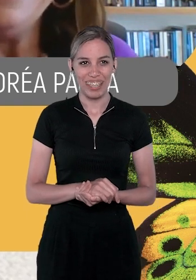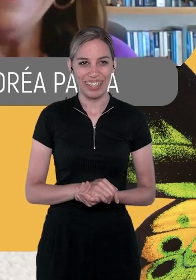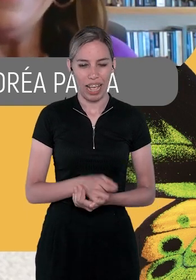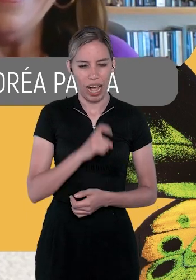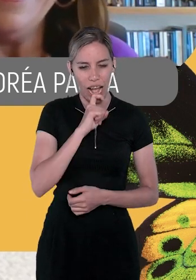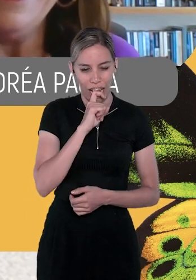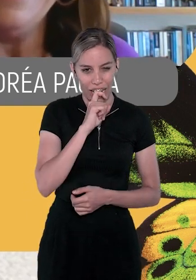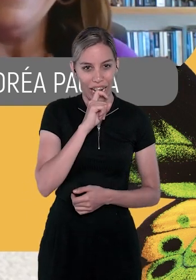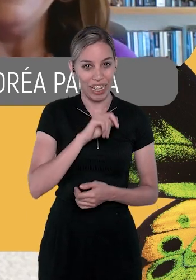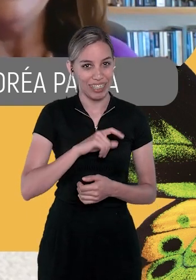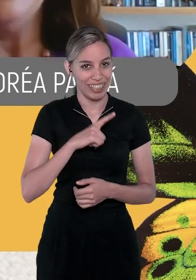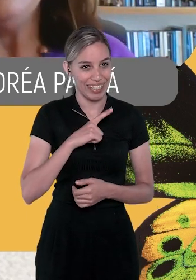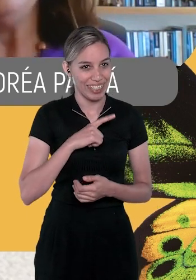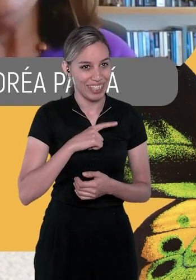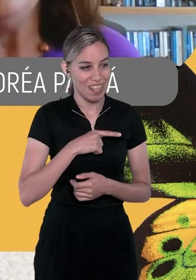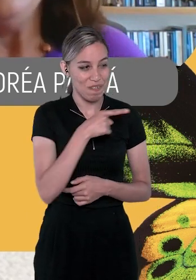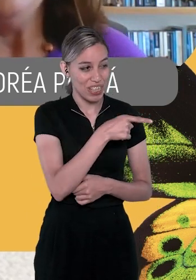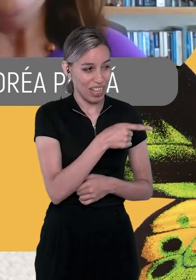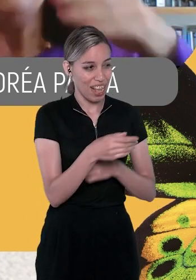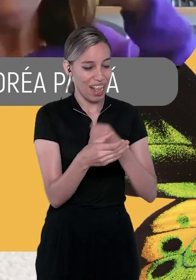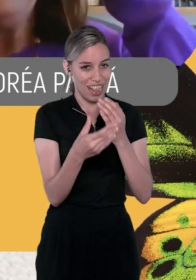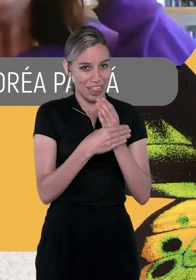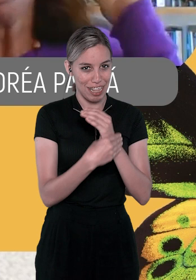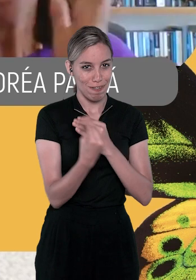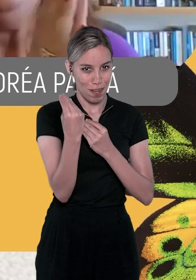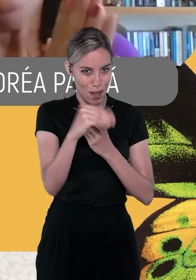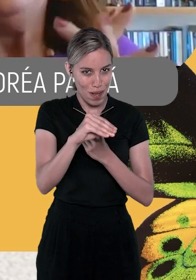Isso vai entrar na pauta dos seus próximos...